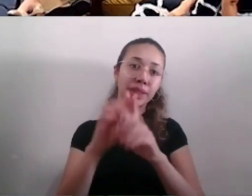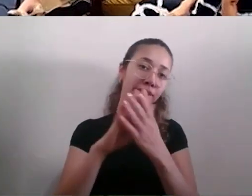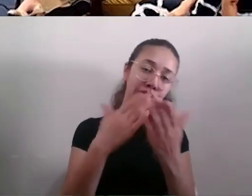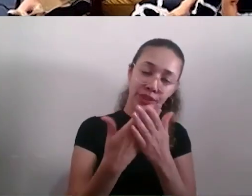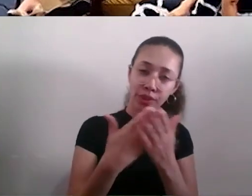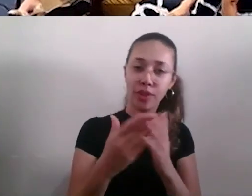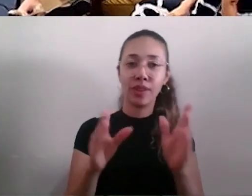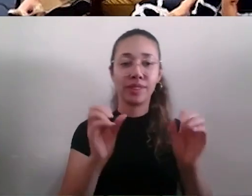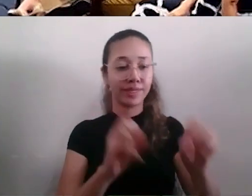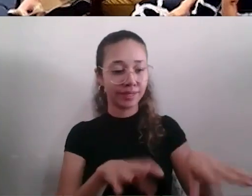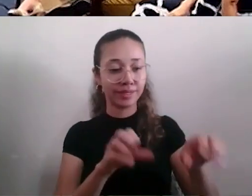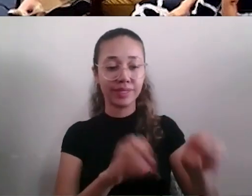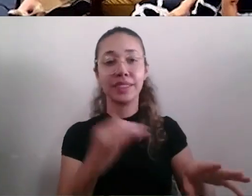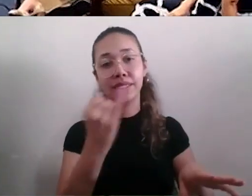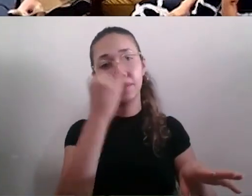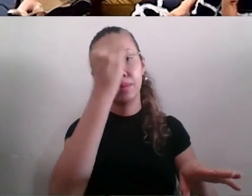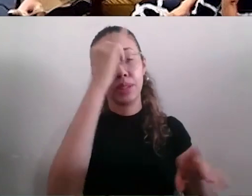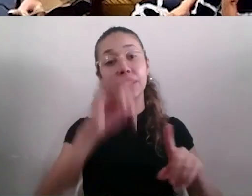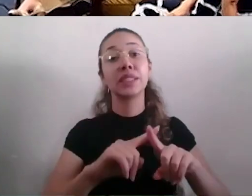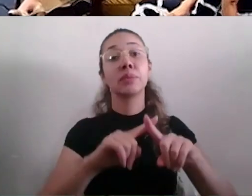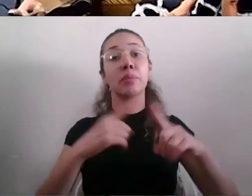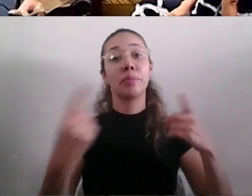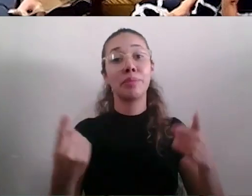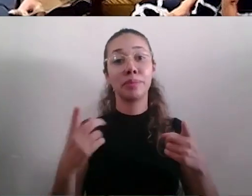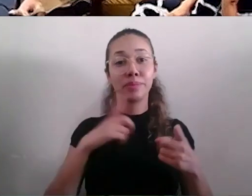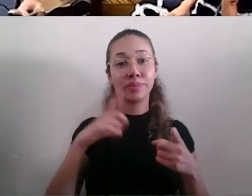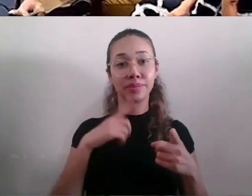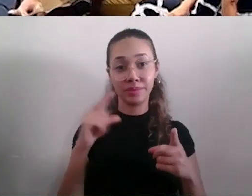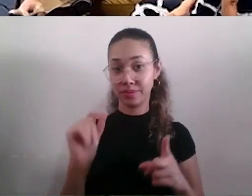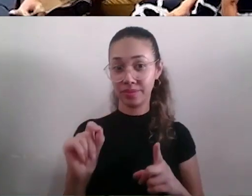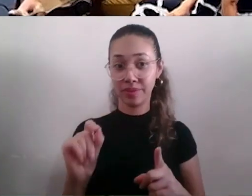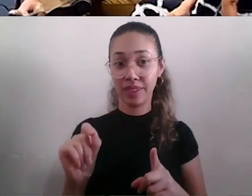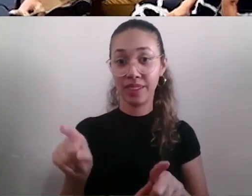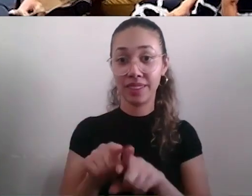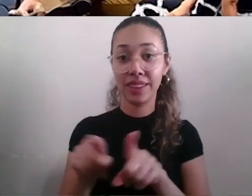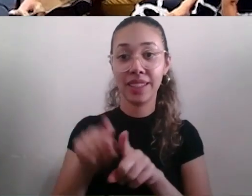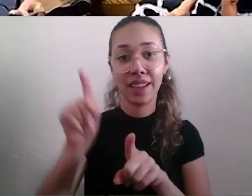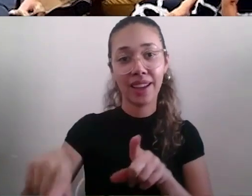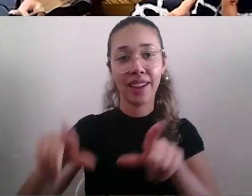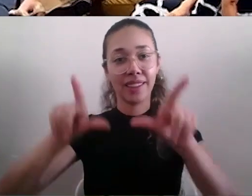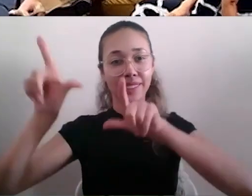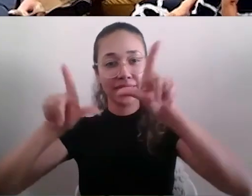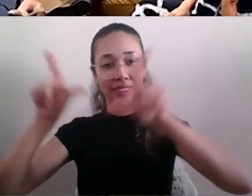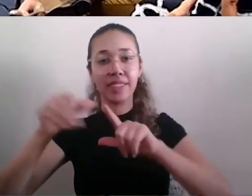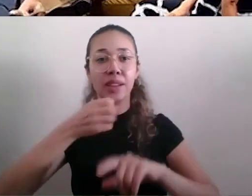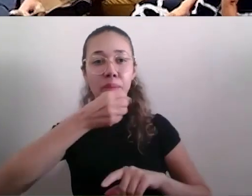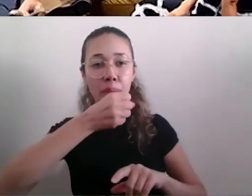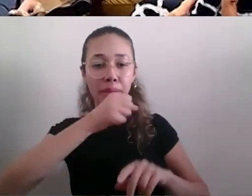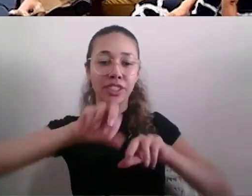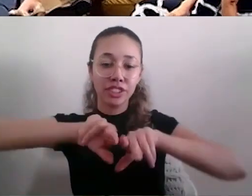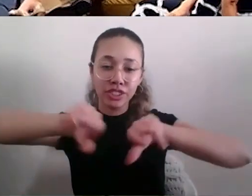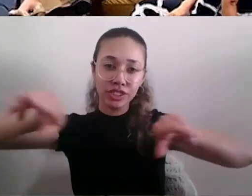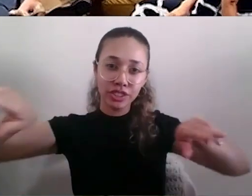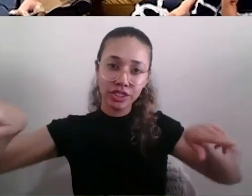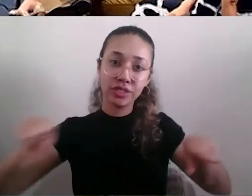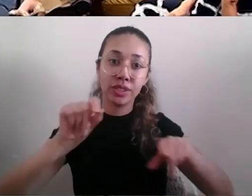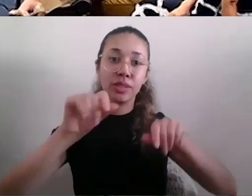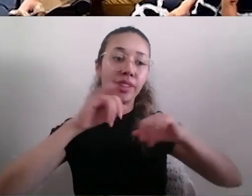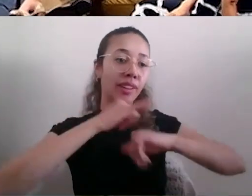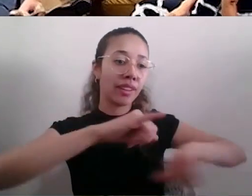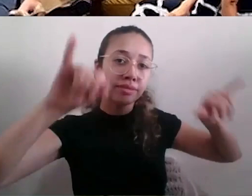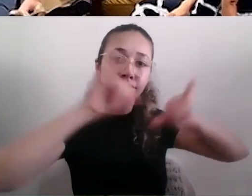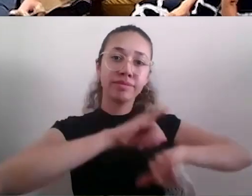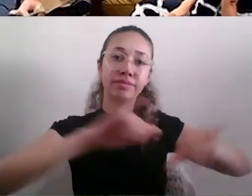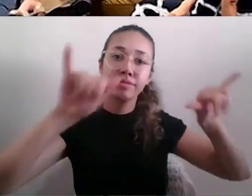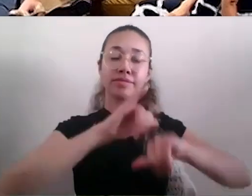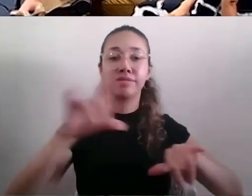eu acho que tem mais do que isso nesse ponto, que é o papel da imprensa de fazer esse trabalho ao